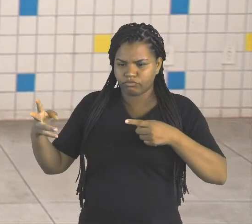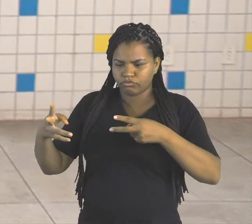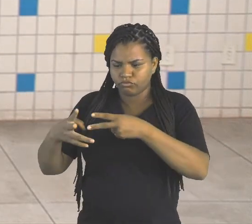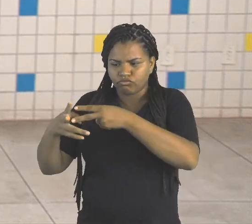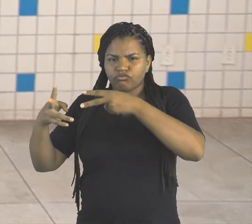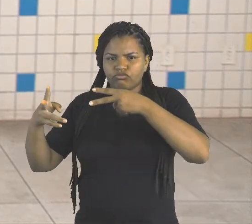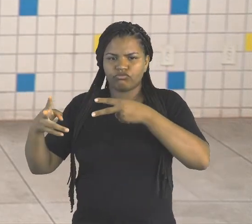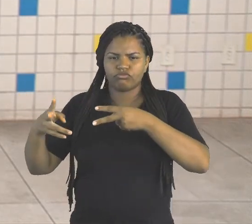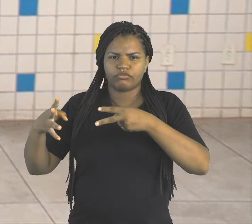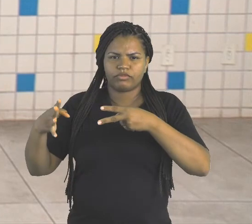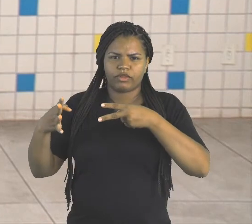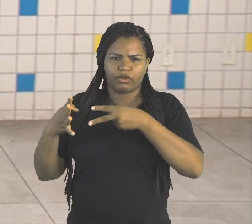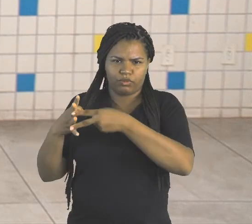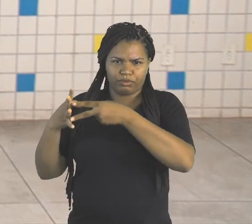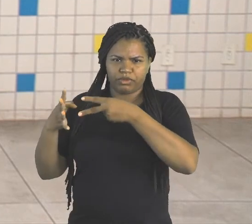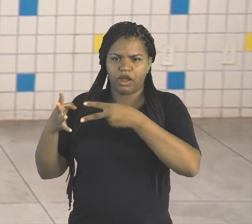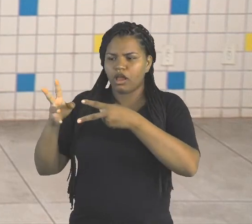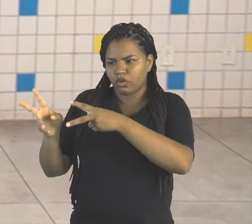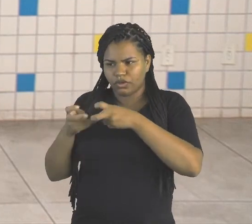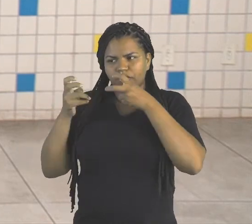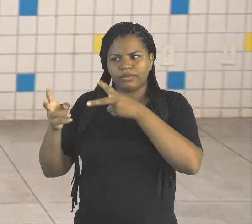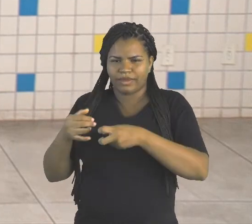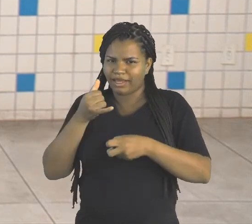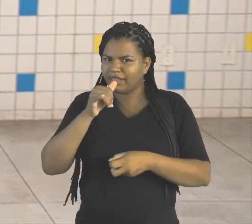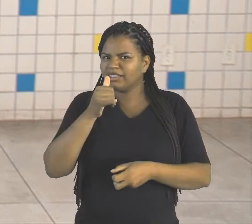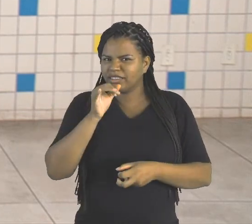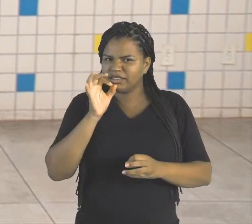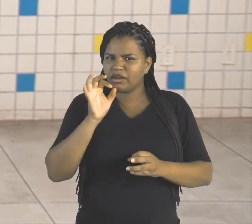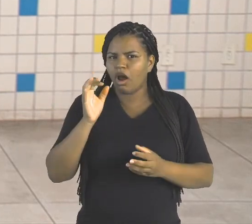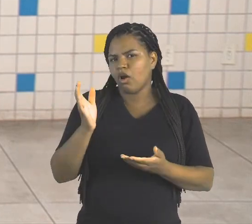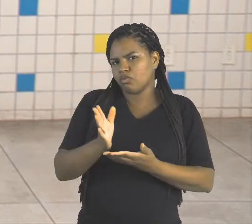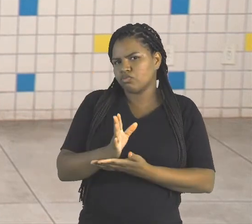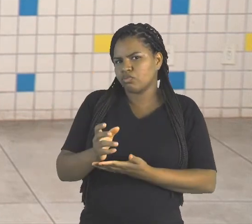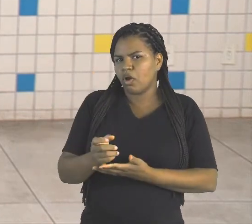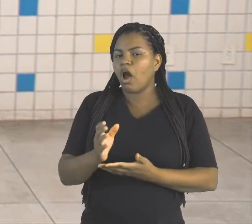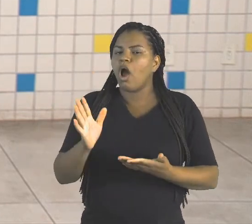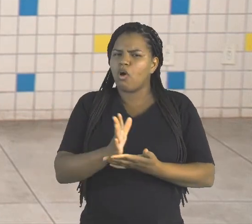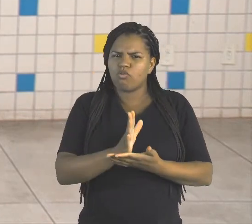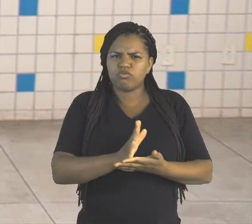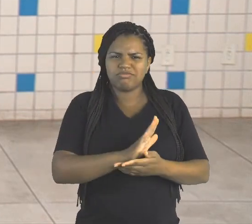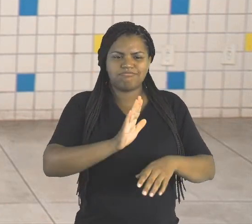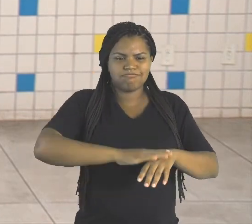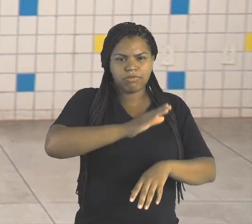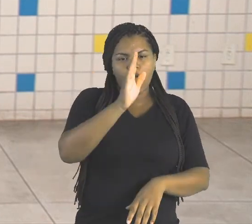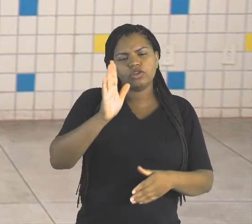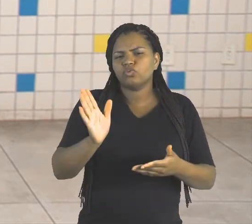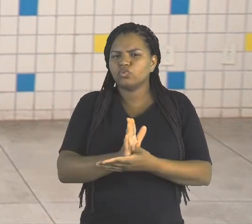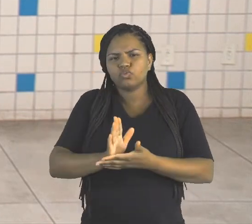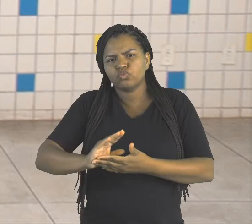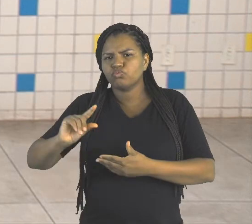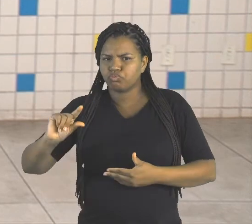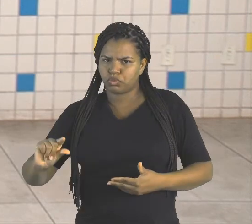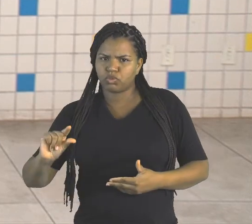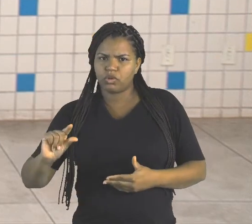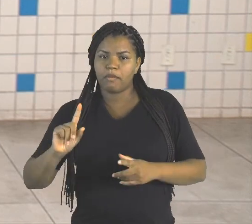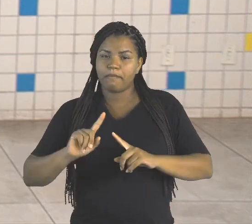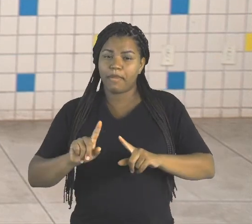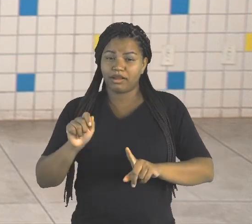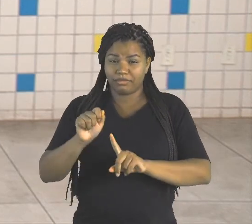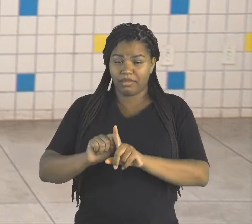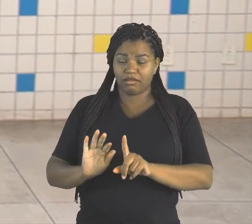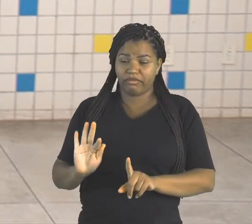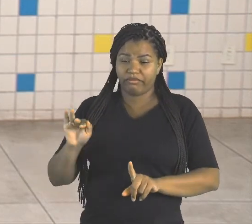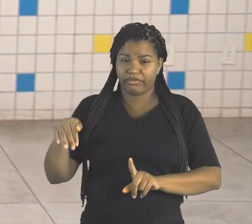consome certa quantidade de energia, sendo que alguns consomem mais, outros menos. Mas no final do mês,